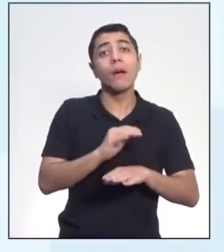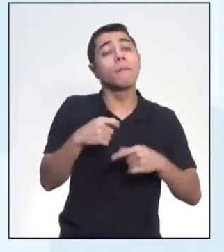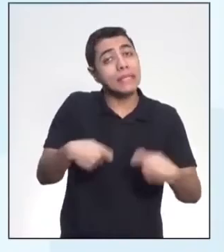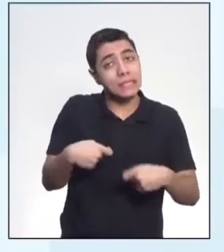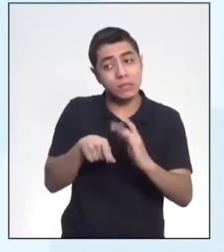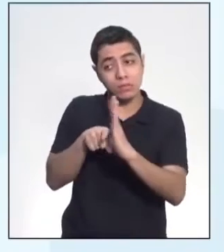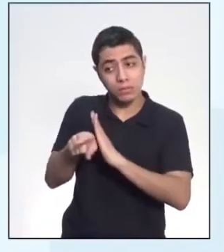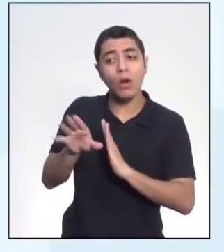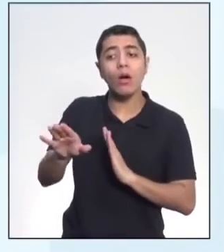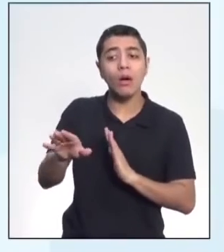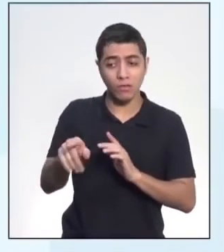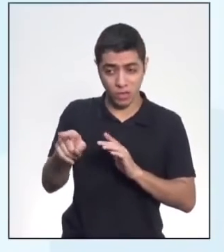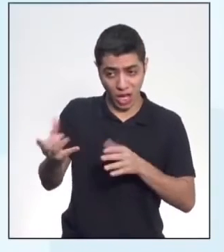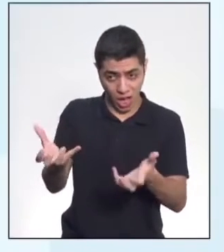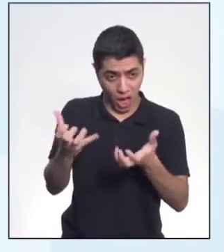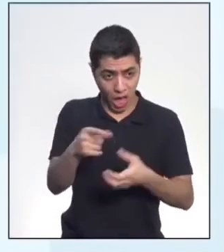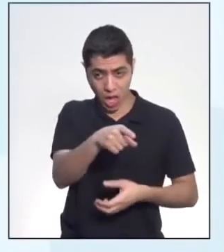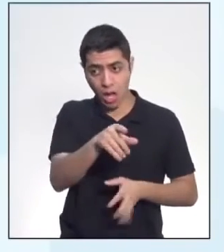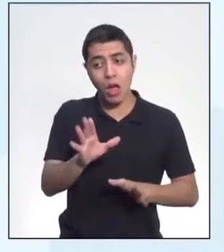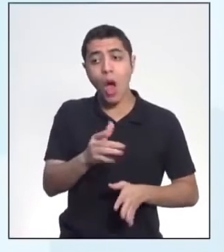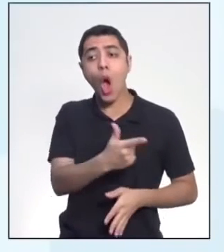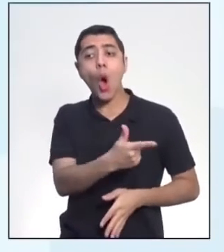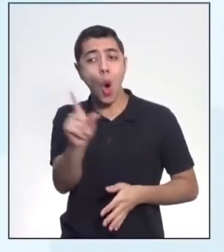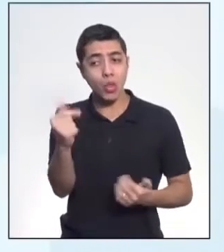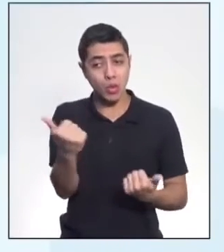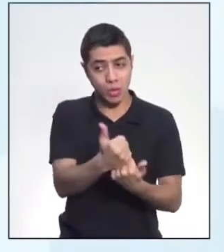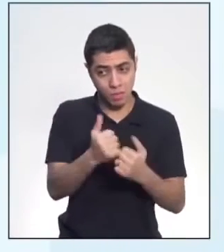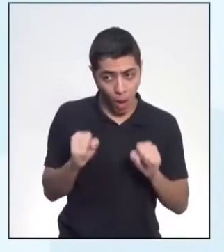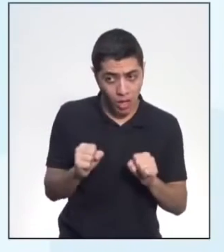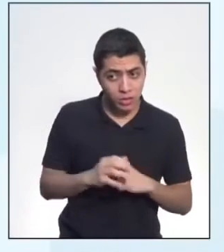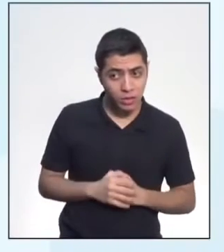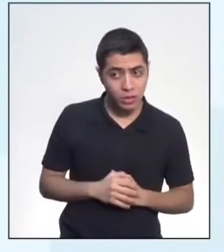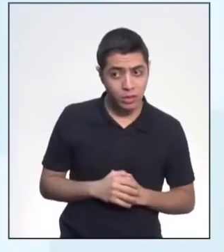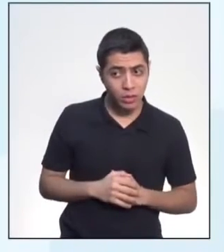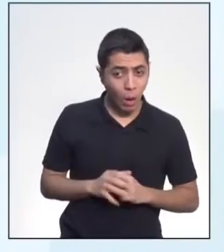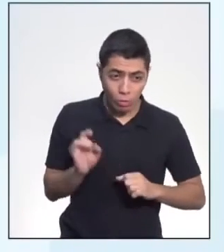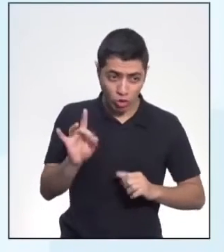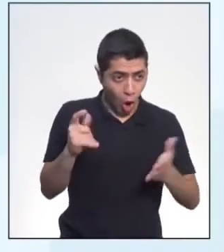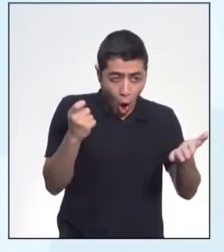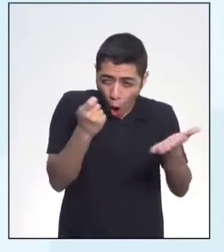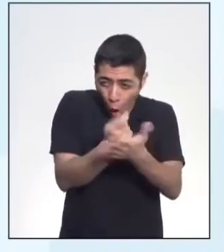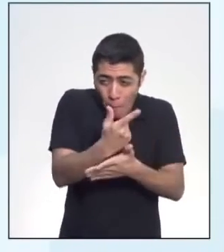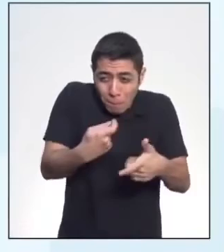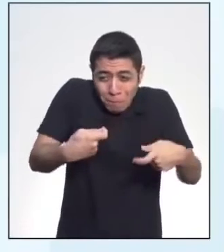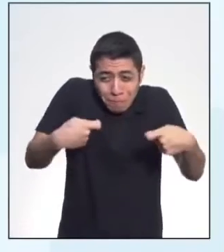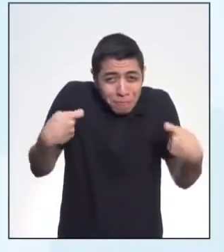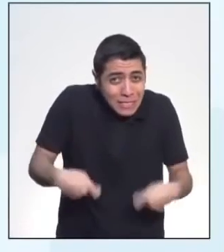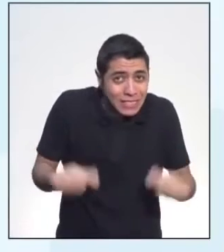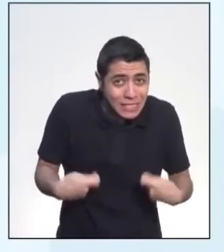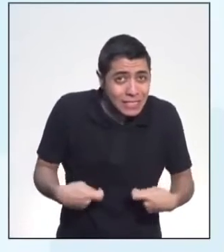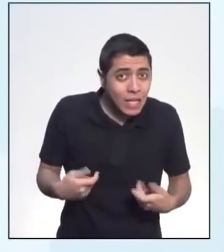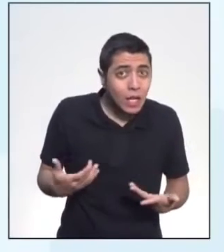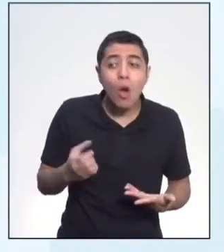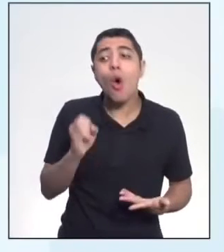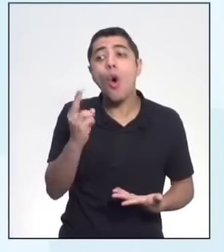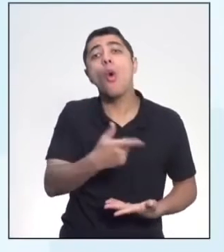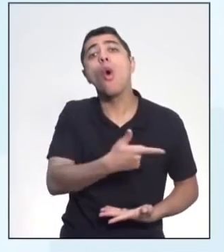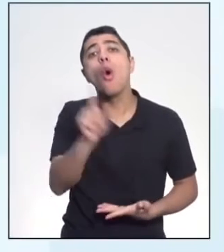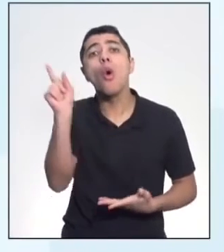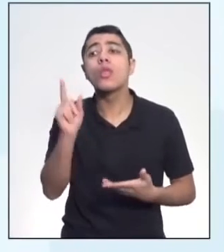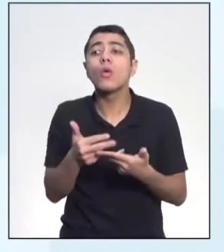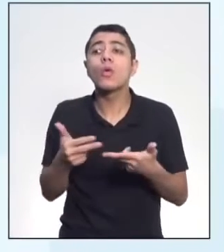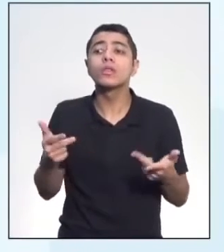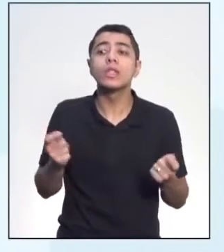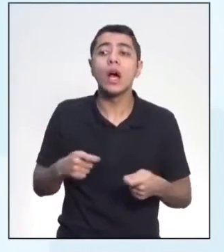que possa substituir, se a compra é mesmo a única solução, é necessário explicar que muitas vezes o